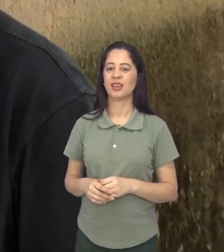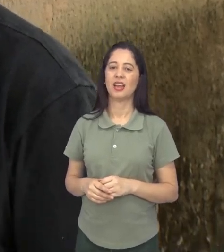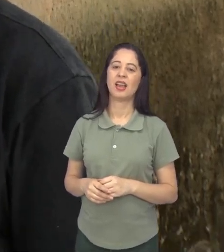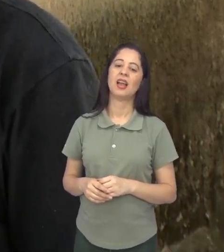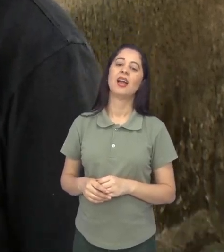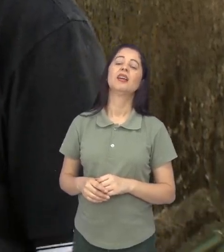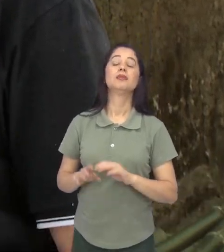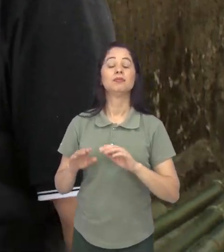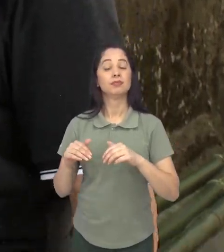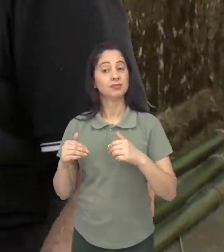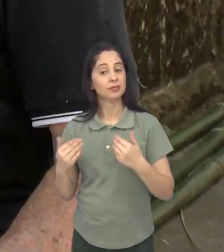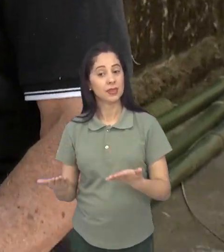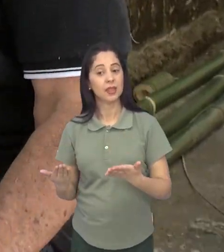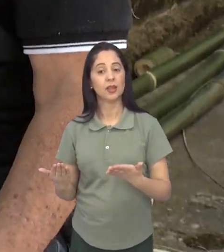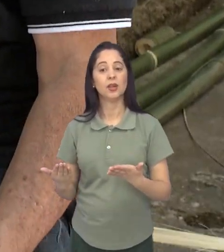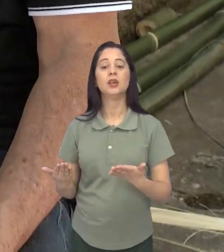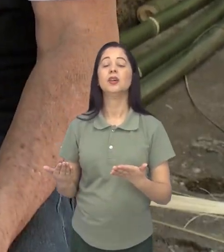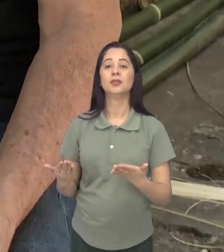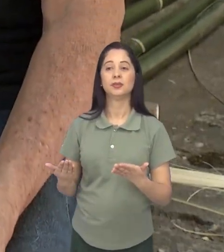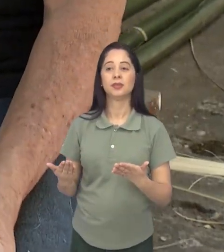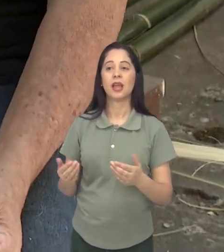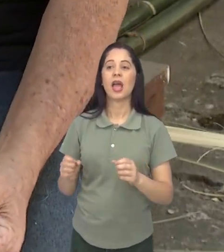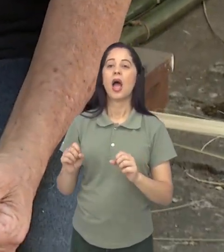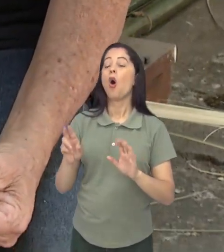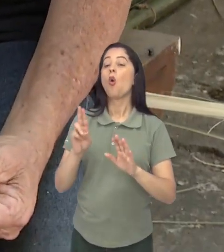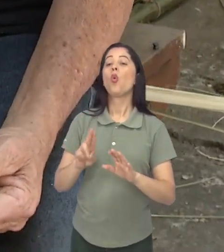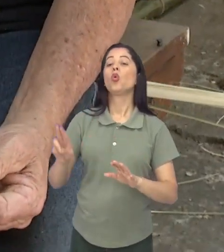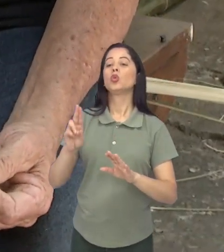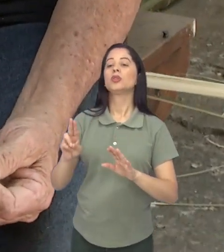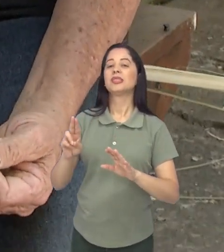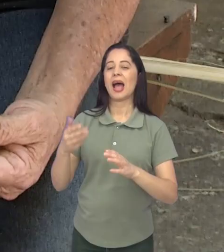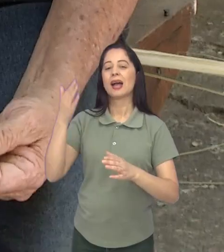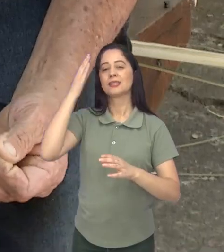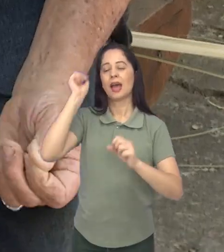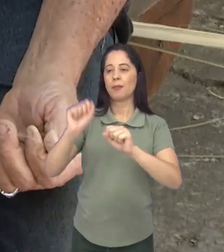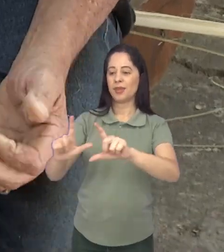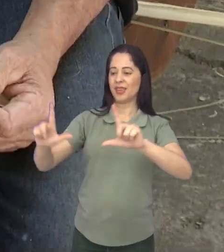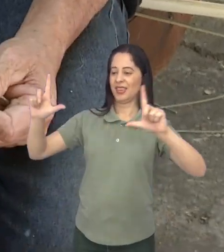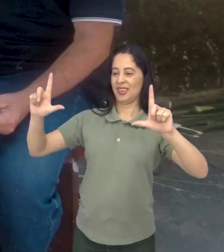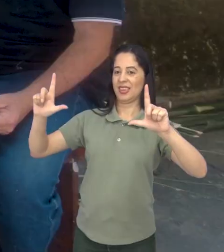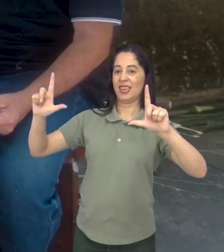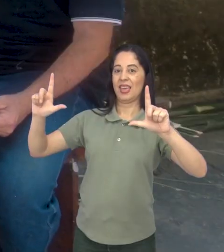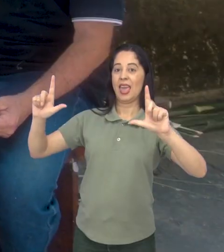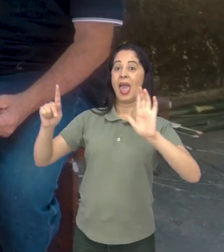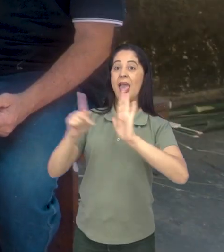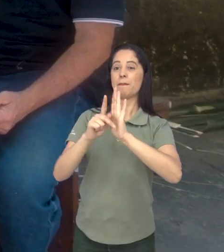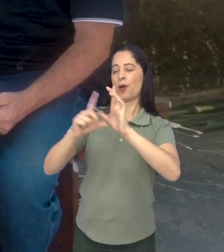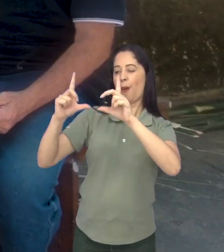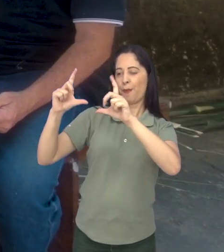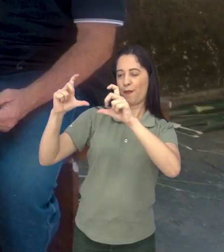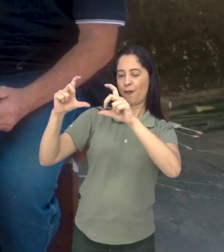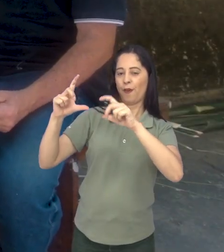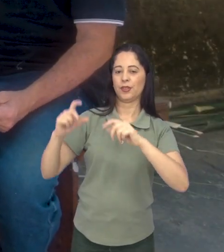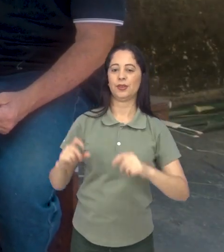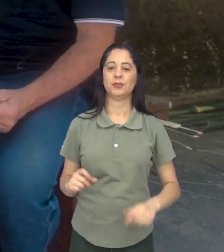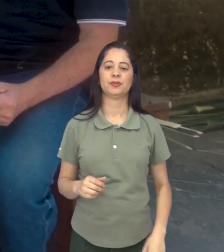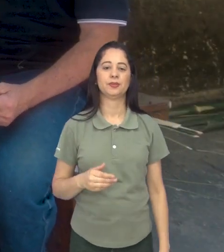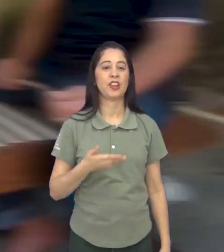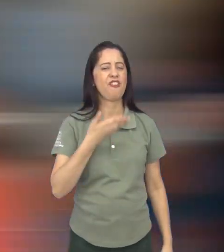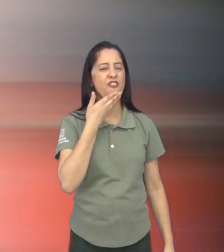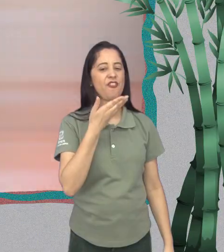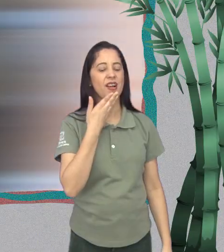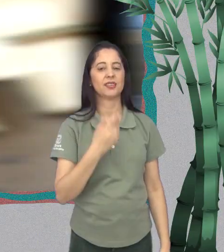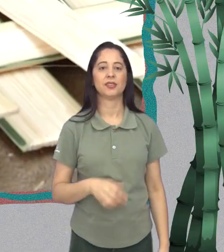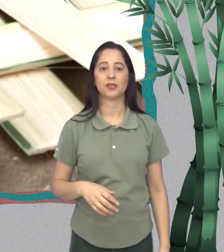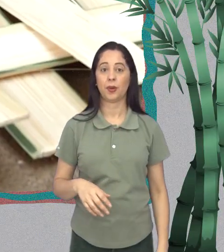Tem multiuso. Mas um bacana é o porta-retrato. Ele é o mais fácil? É o mais fácil, é o